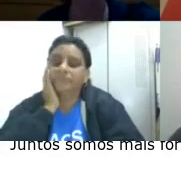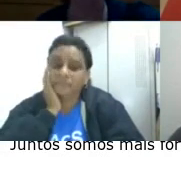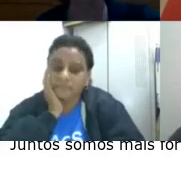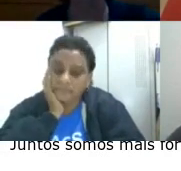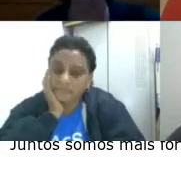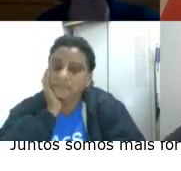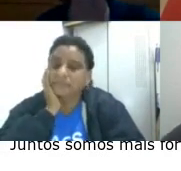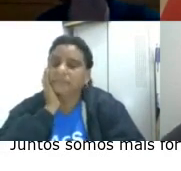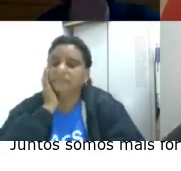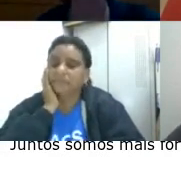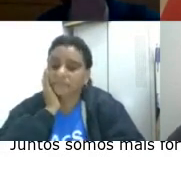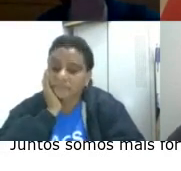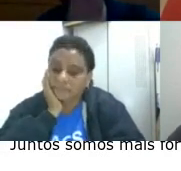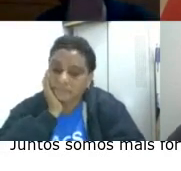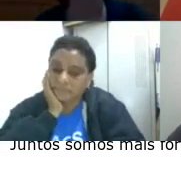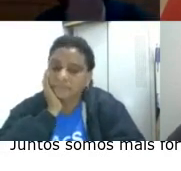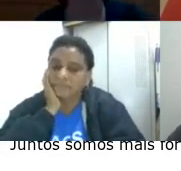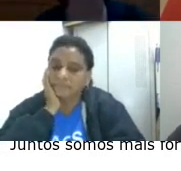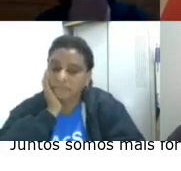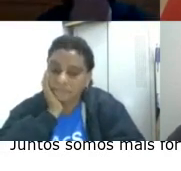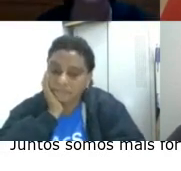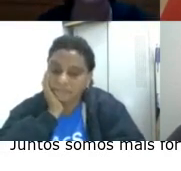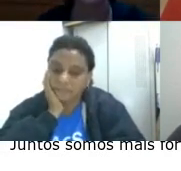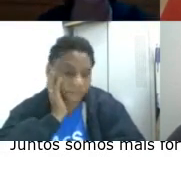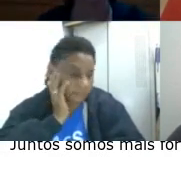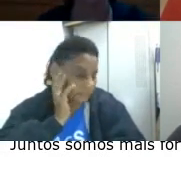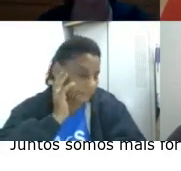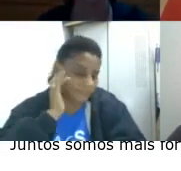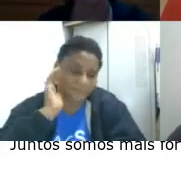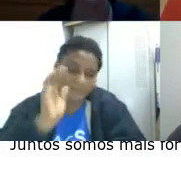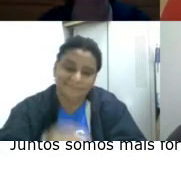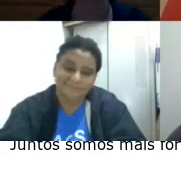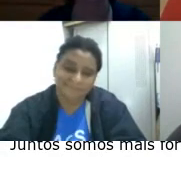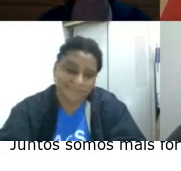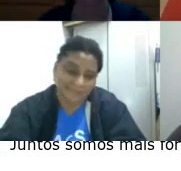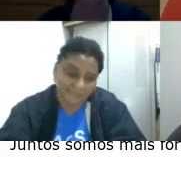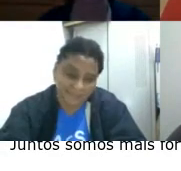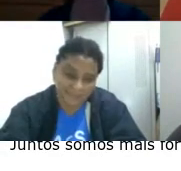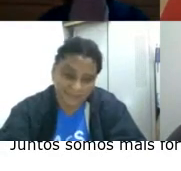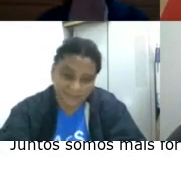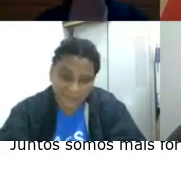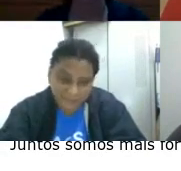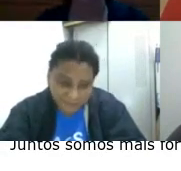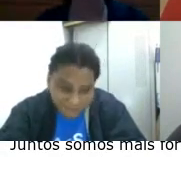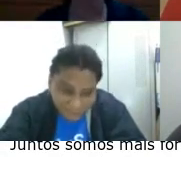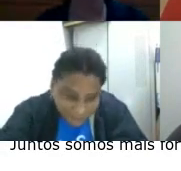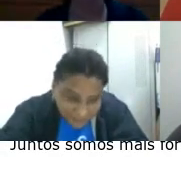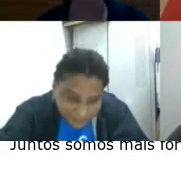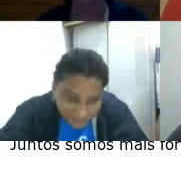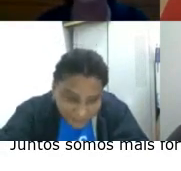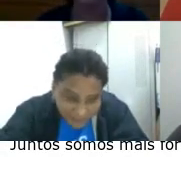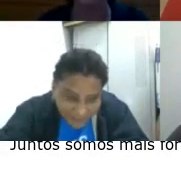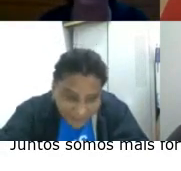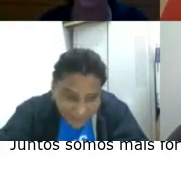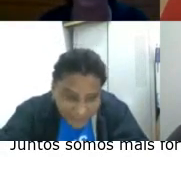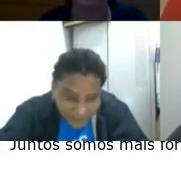unidade que fica escura por conta da rifampicina alguns ficam na áusea é muito